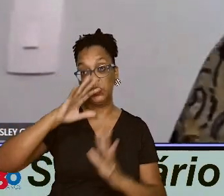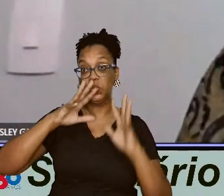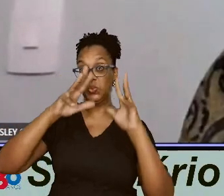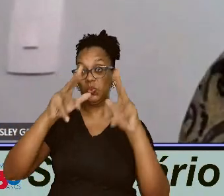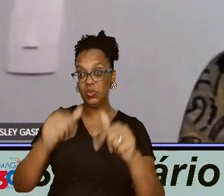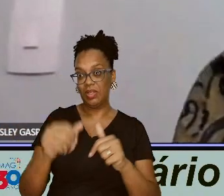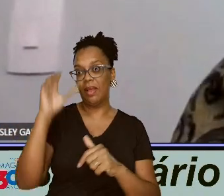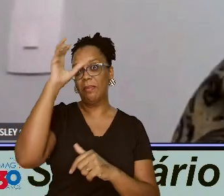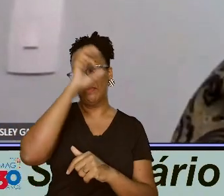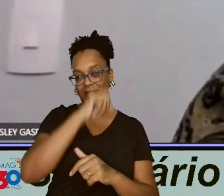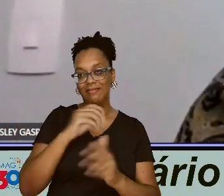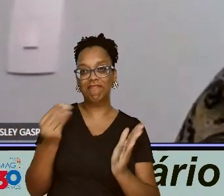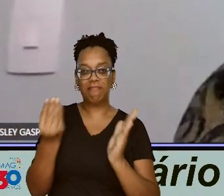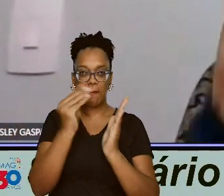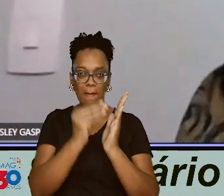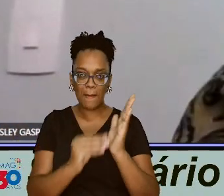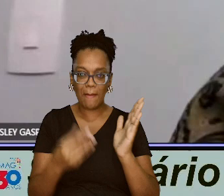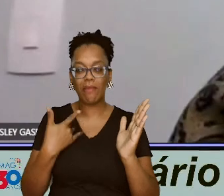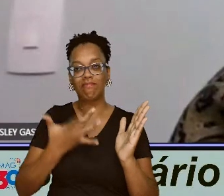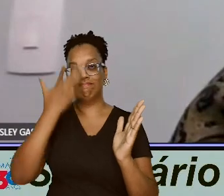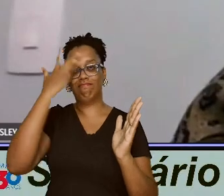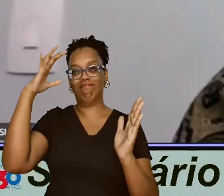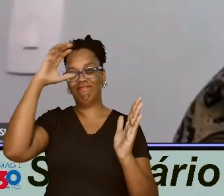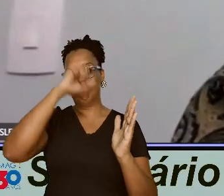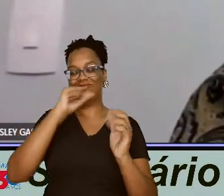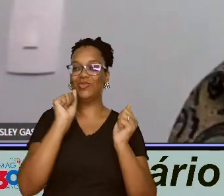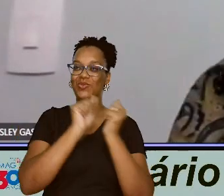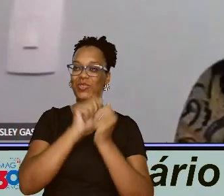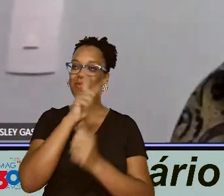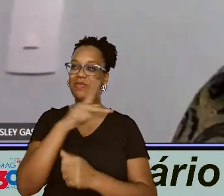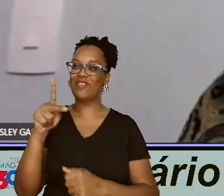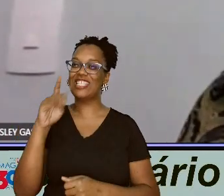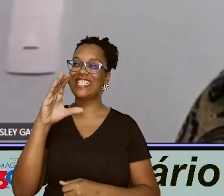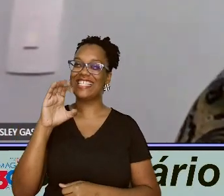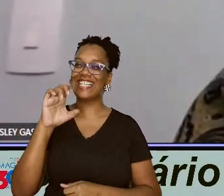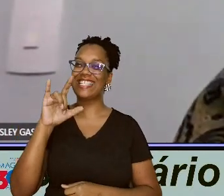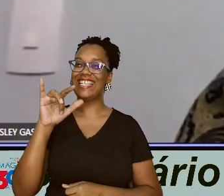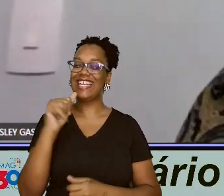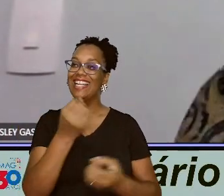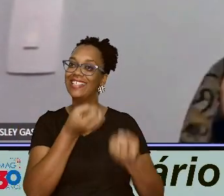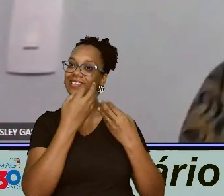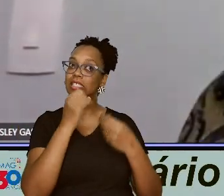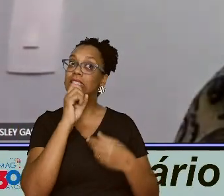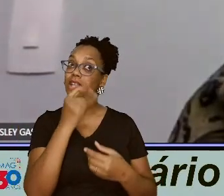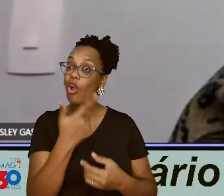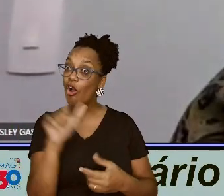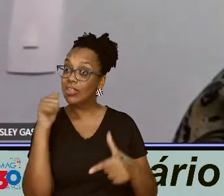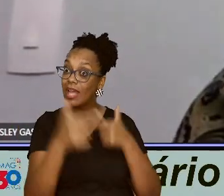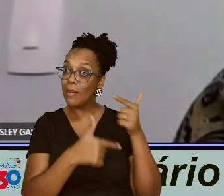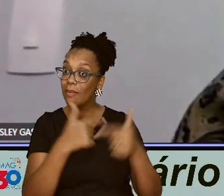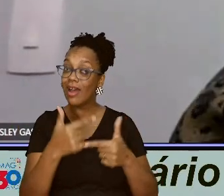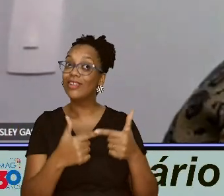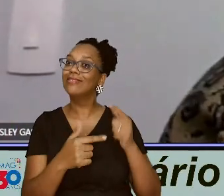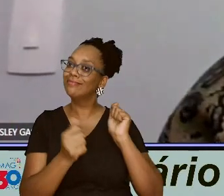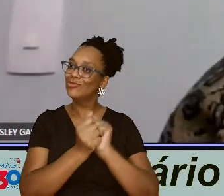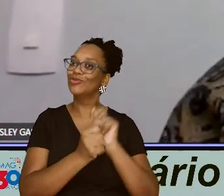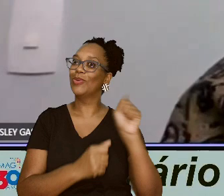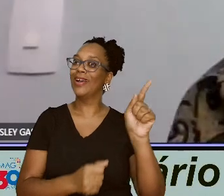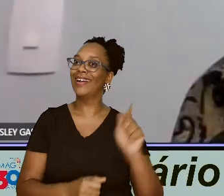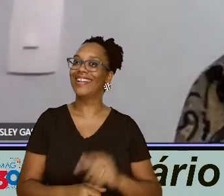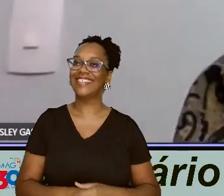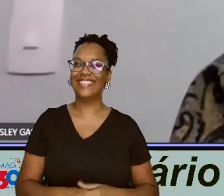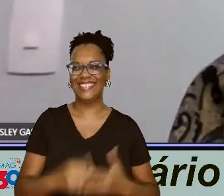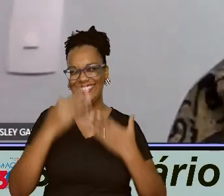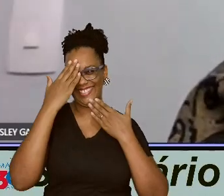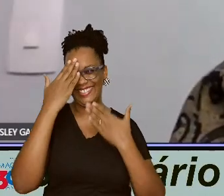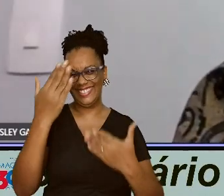nós pusemos no papel, nós aprendemos com a professora Cecília, que se tiver um outro trabalho, tem que ser com ela. Muito obrigada,